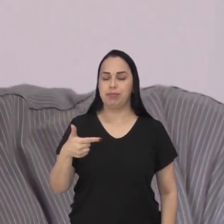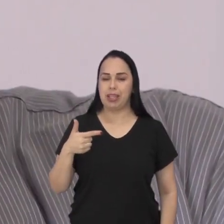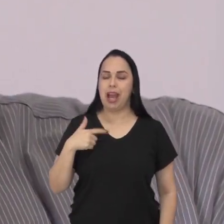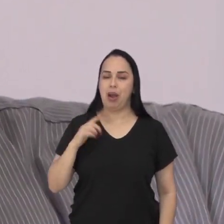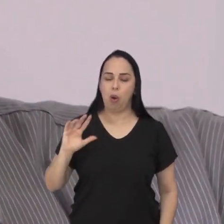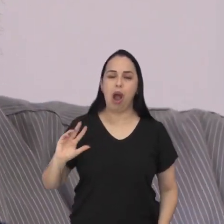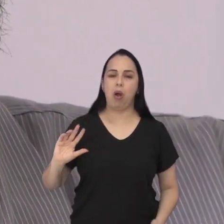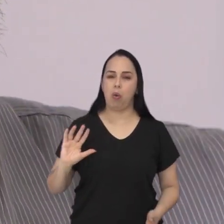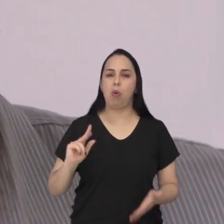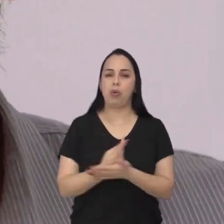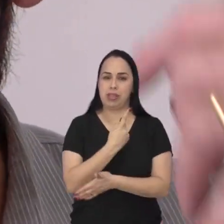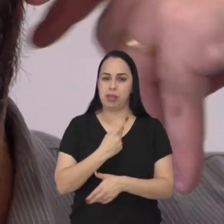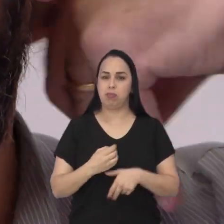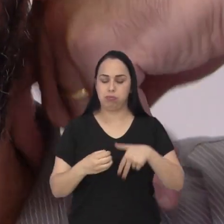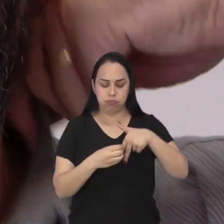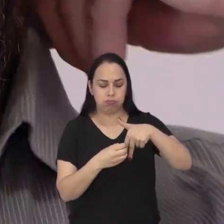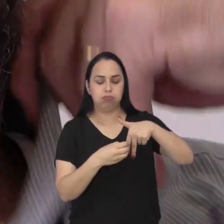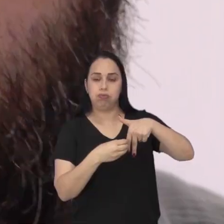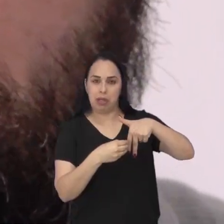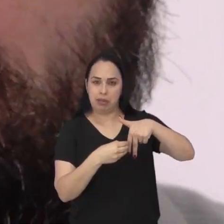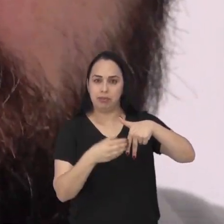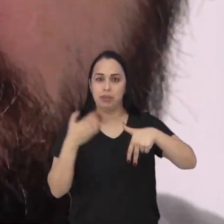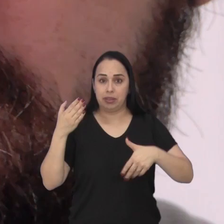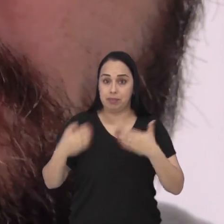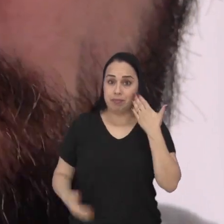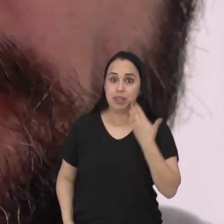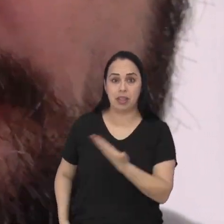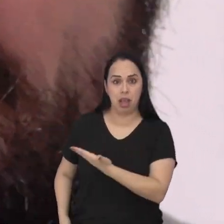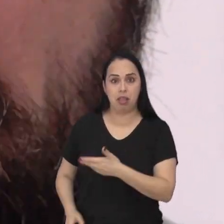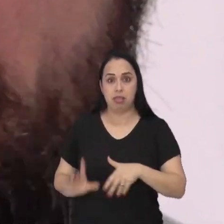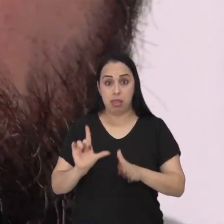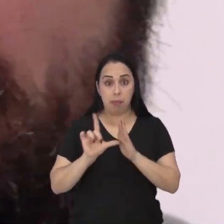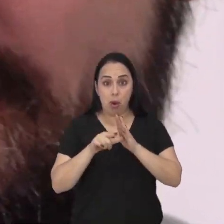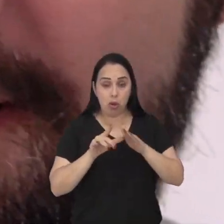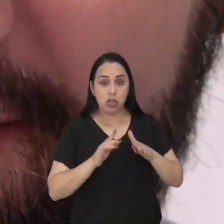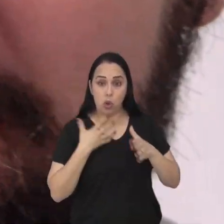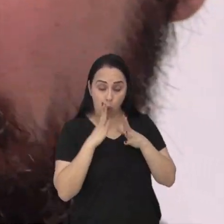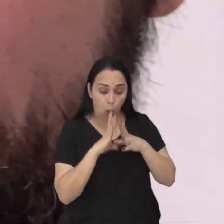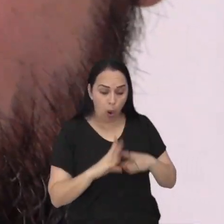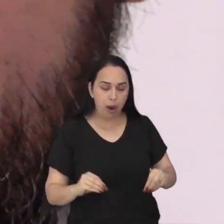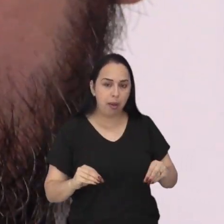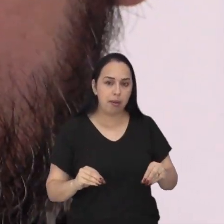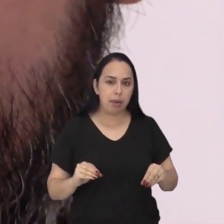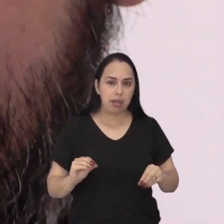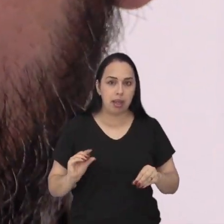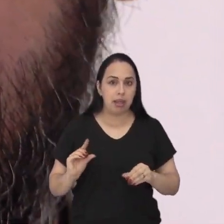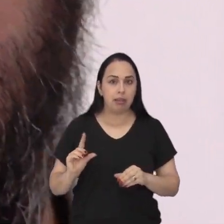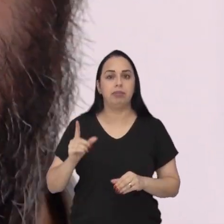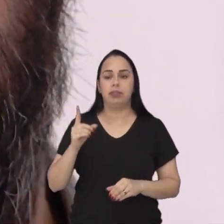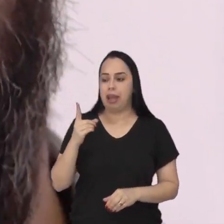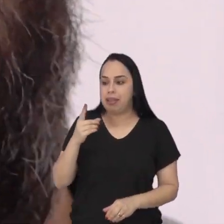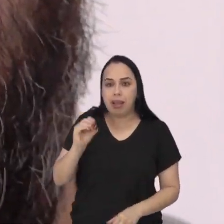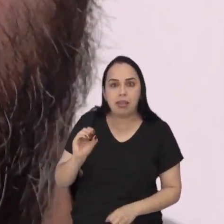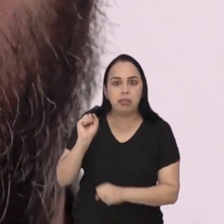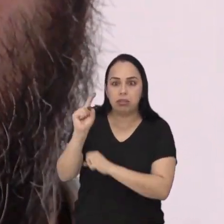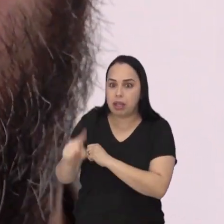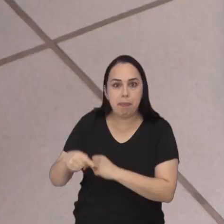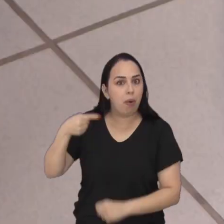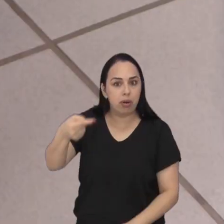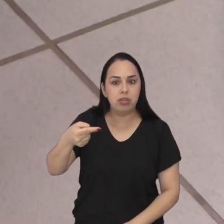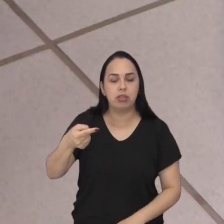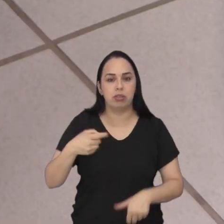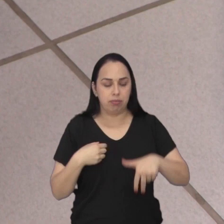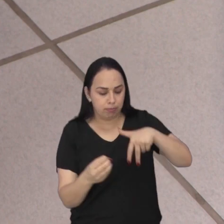ele teve o primeiro episódio da doença. A trombose do Eduardo foi sanada na época, mas 10 anos